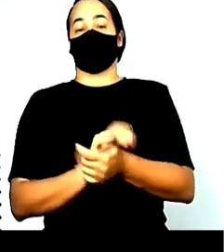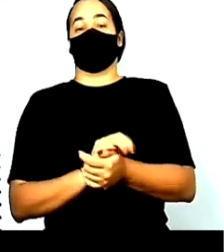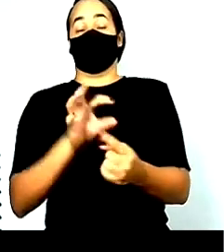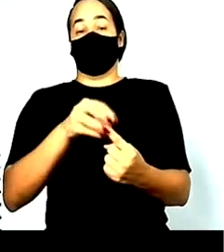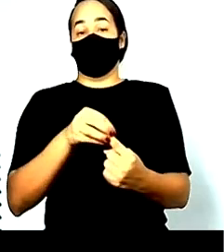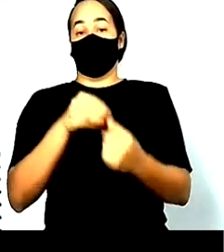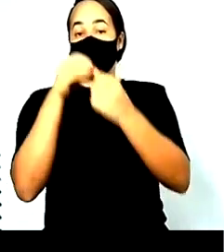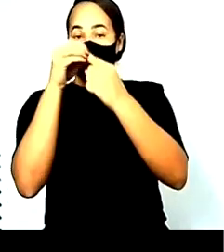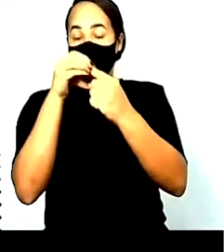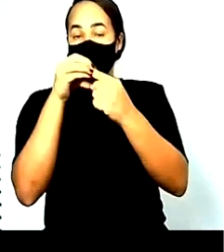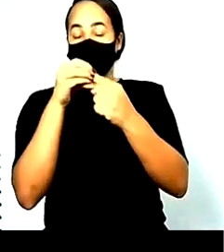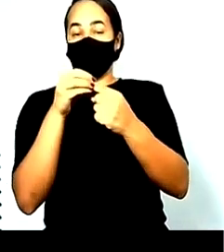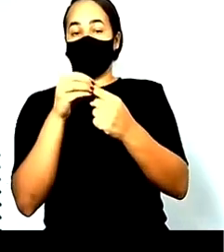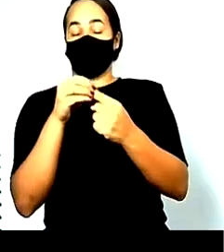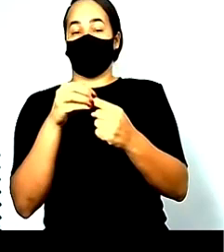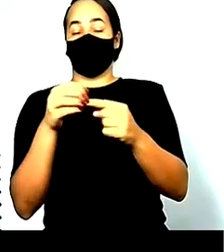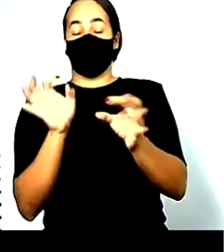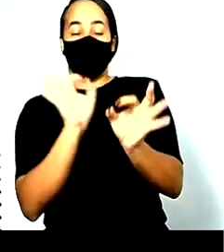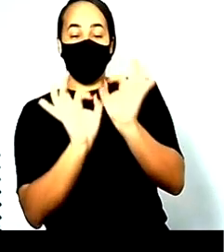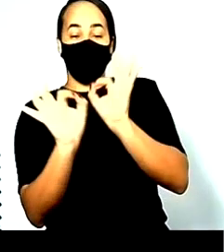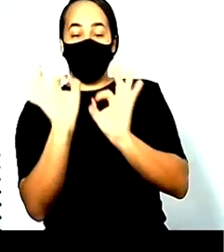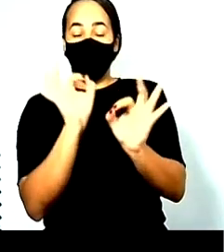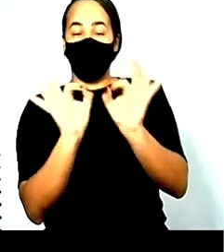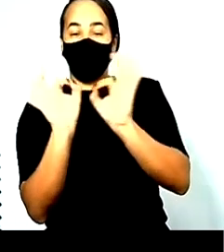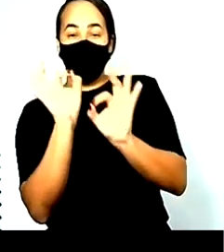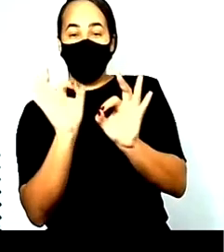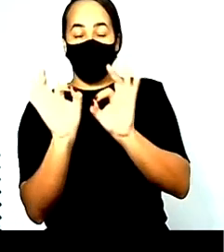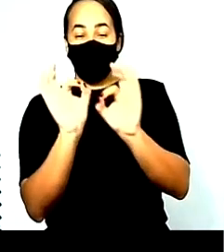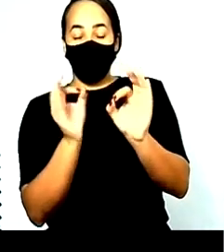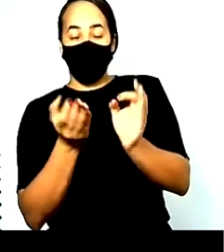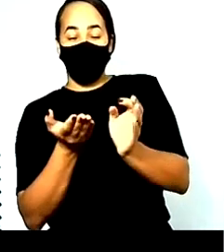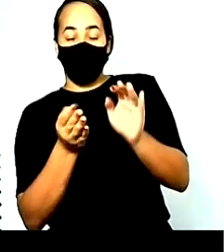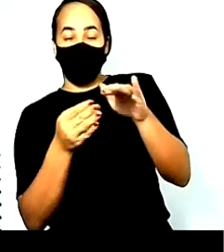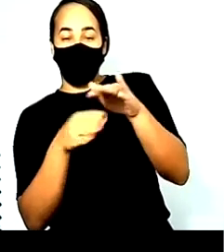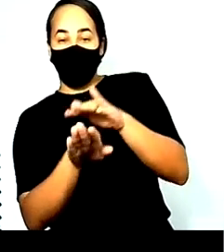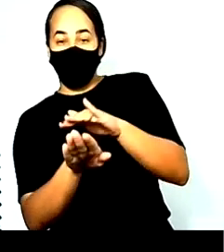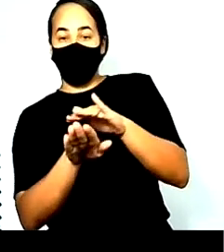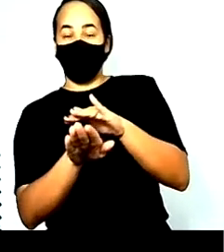É armazenar, ou seja, o armazenamento de espermatozoide.